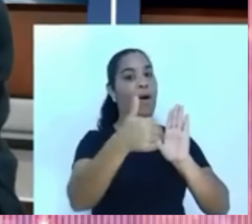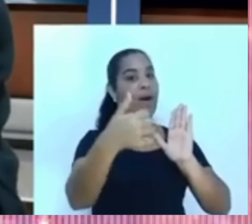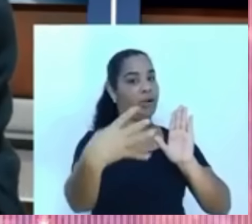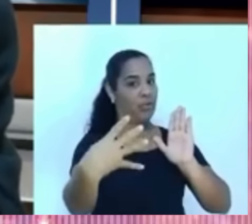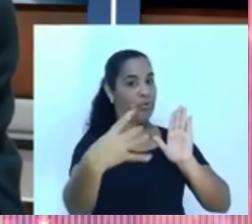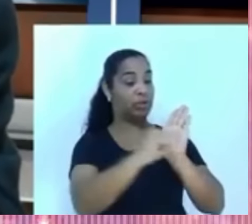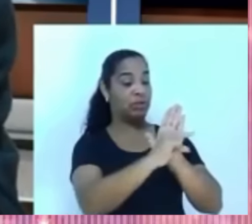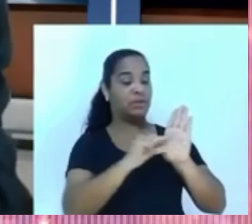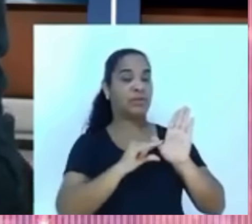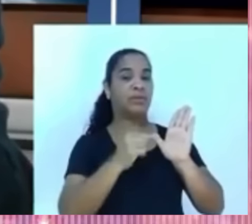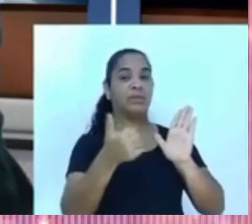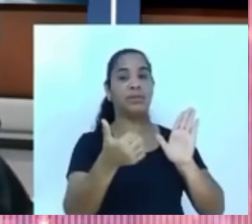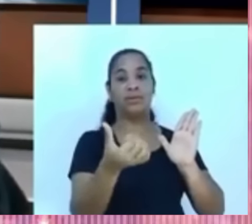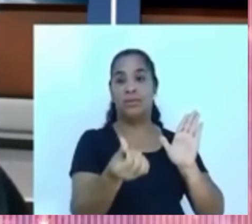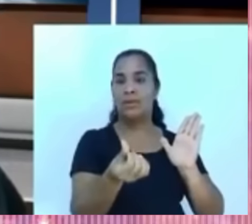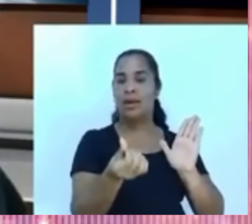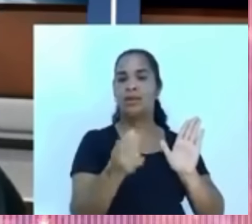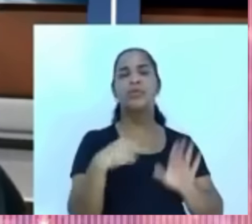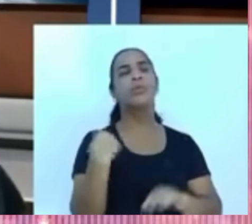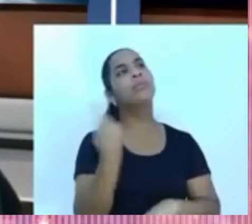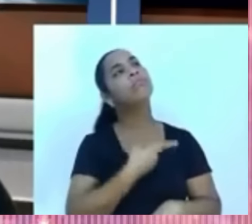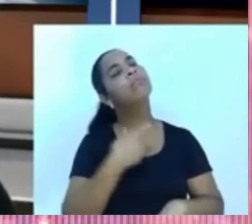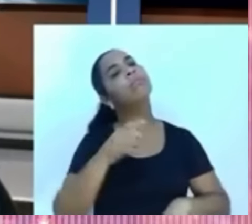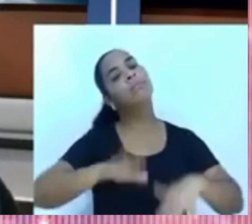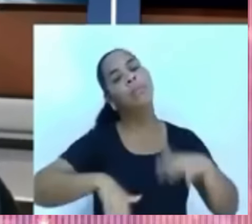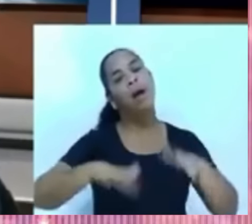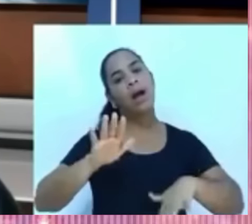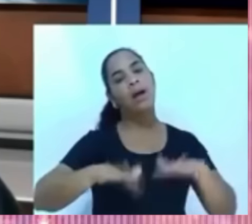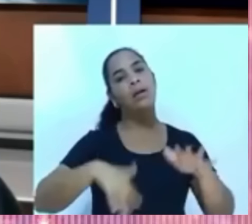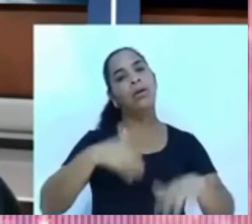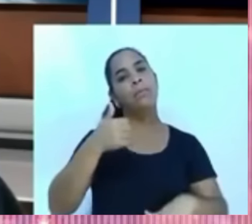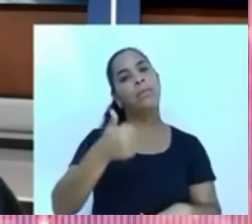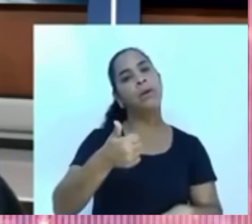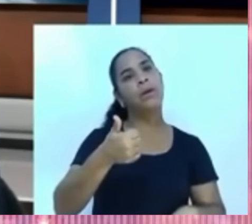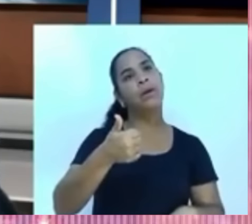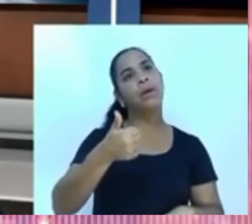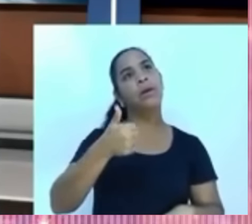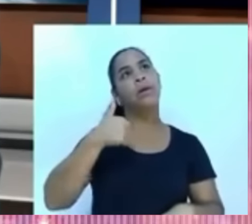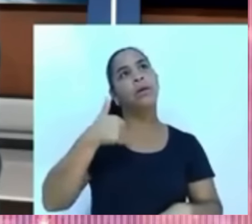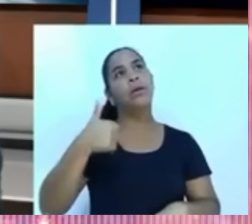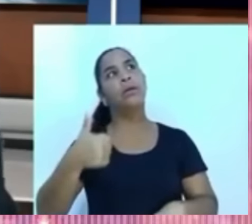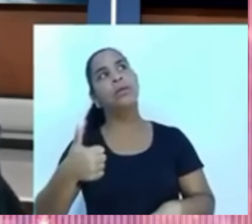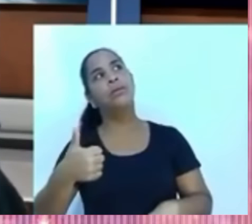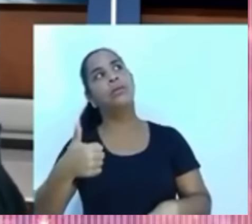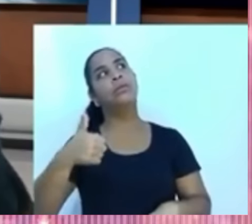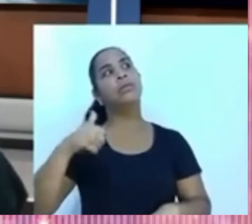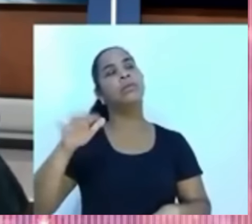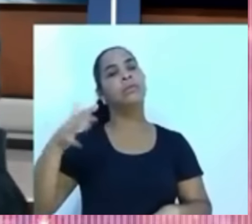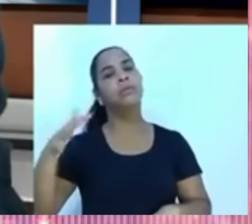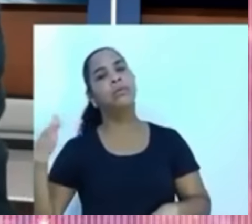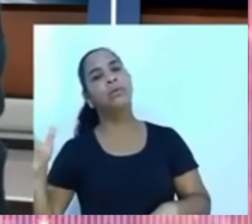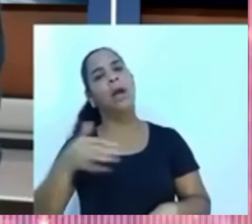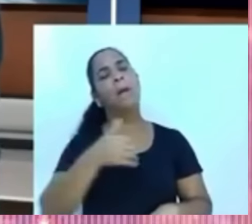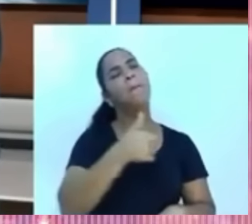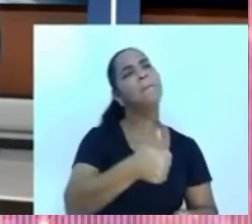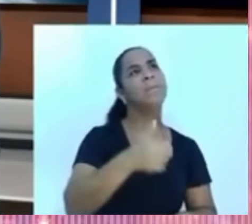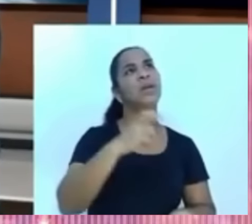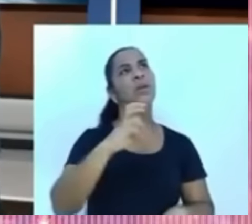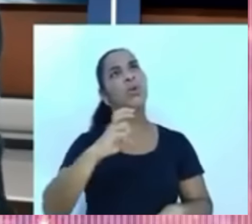curioso que por volta de 100 e poucos anos ou 1500 e